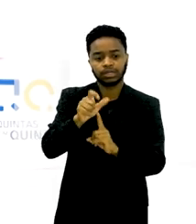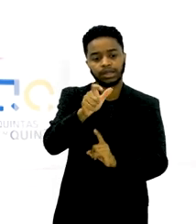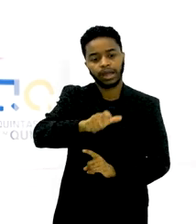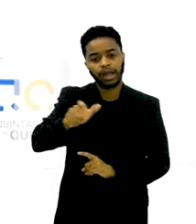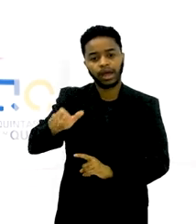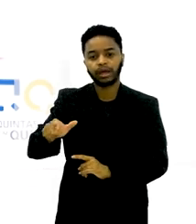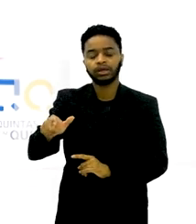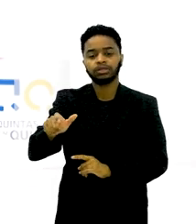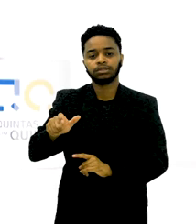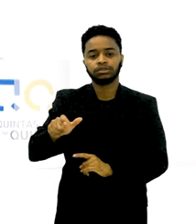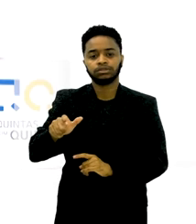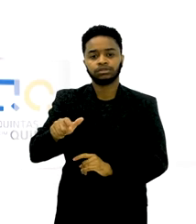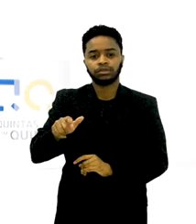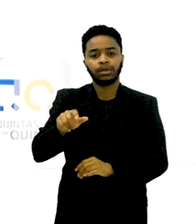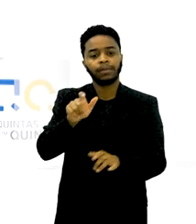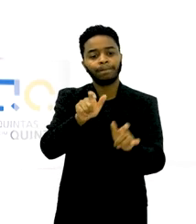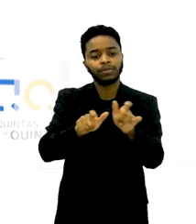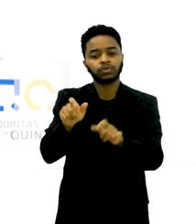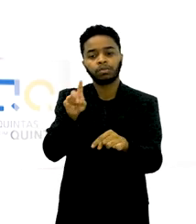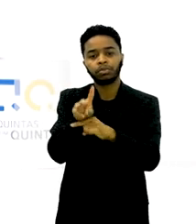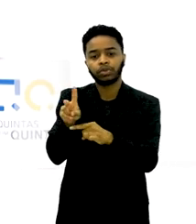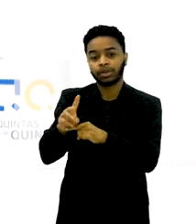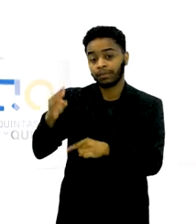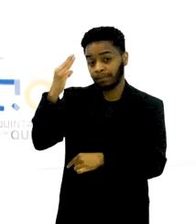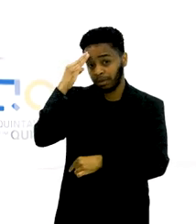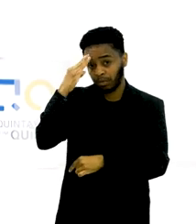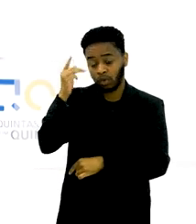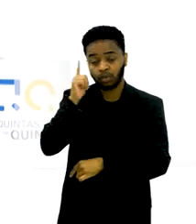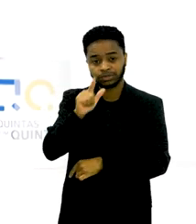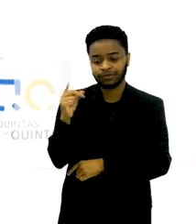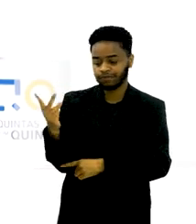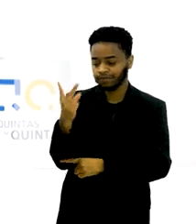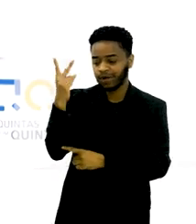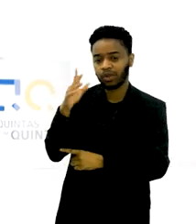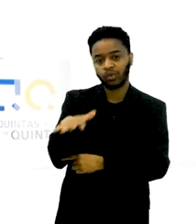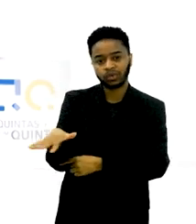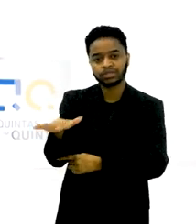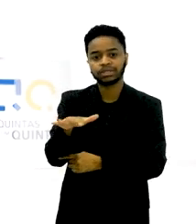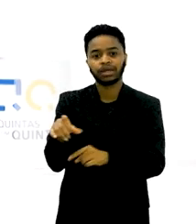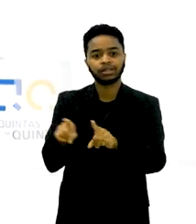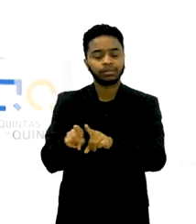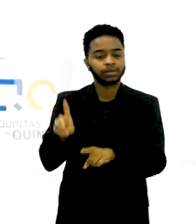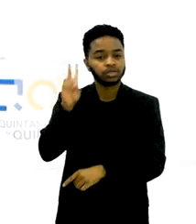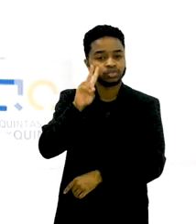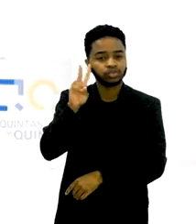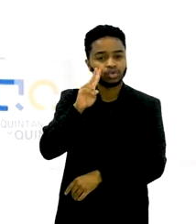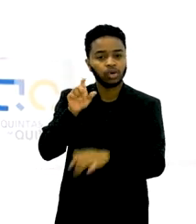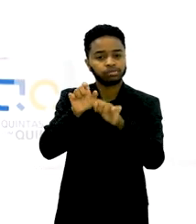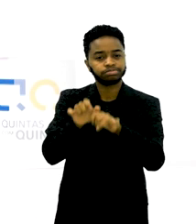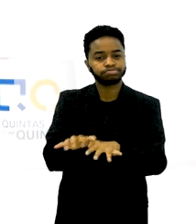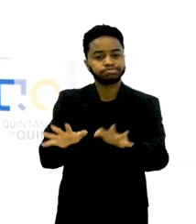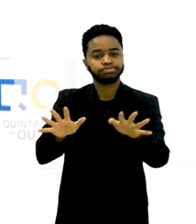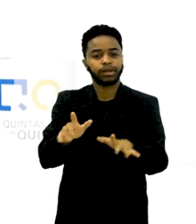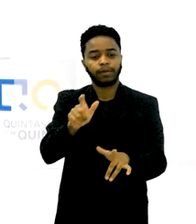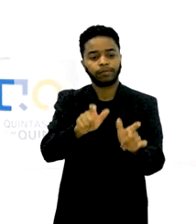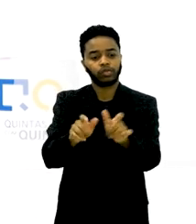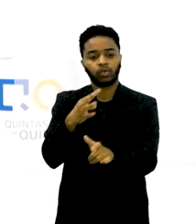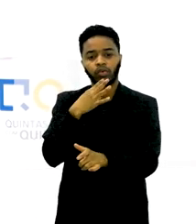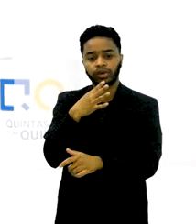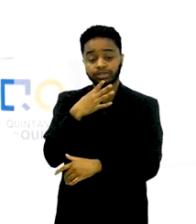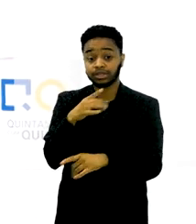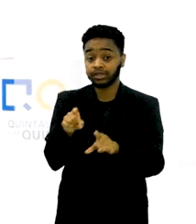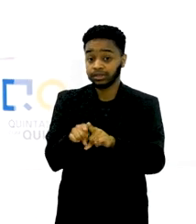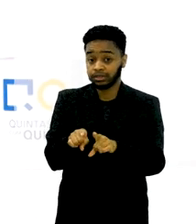eh os Os Guardiões dessa memória sejam valorizados que essa história seja conhecida